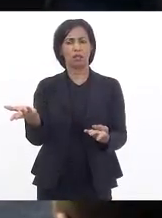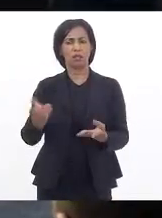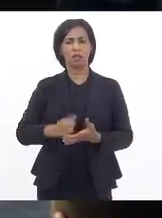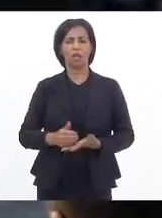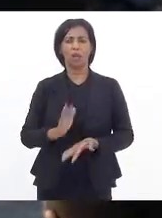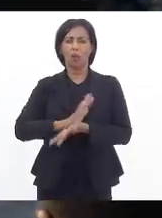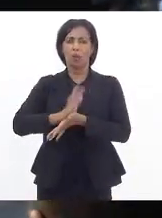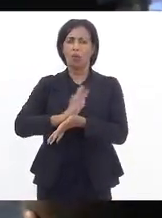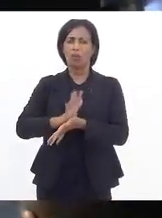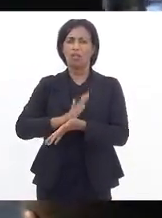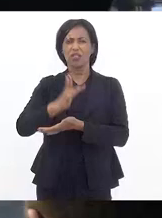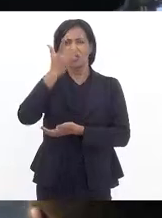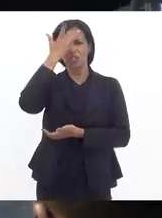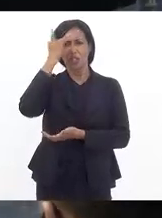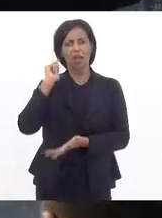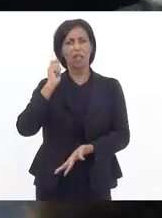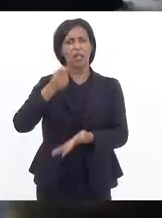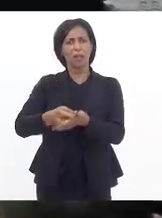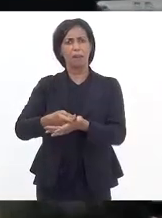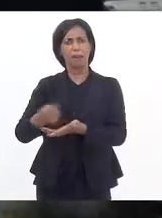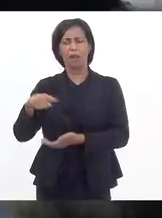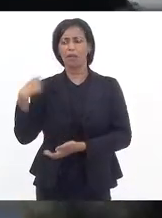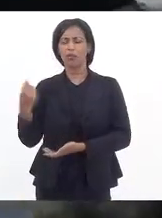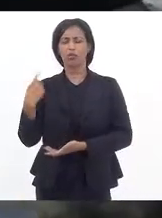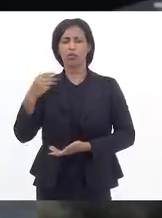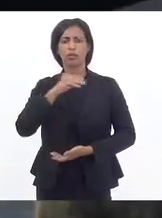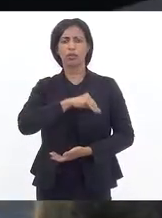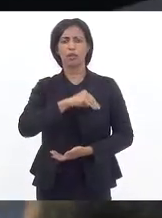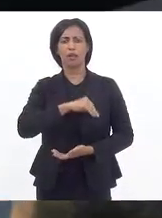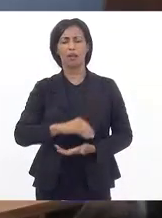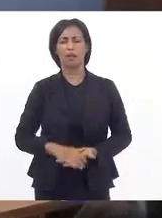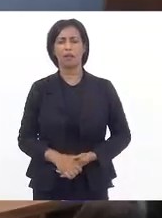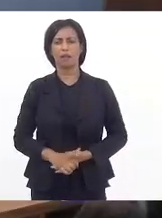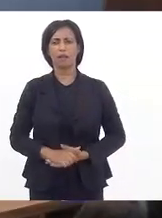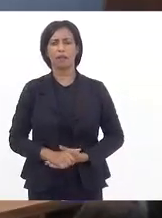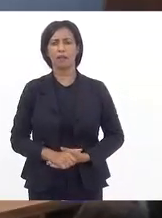é uma covardia com as pessoas que pagam nossos salários deputado